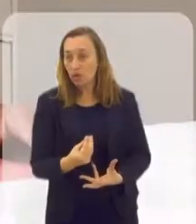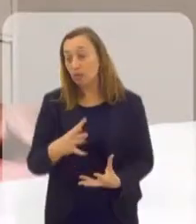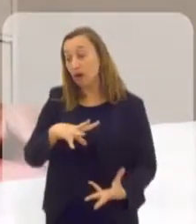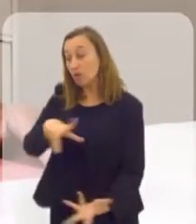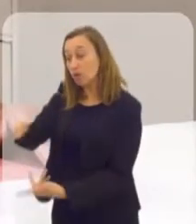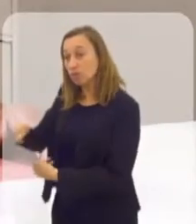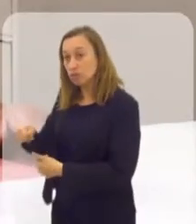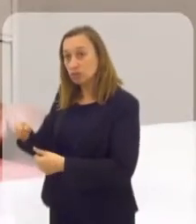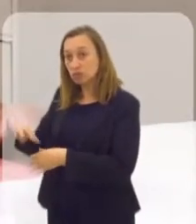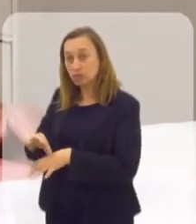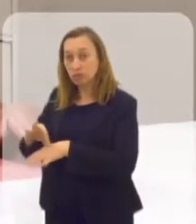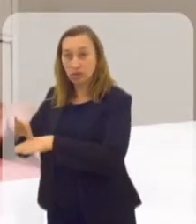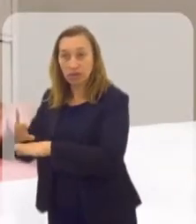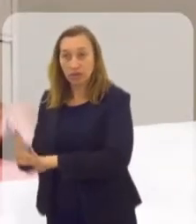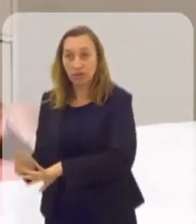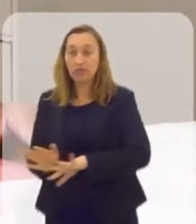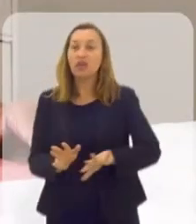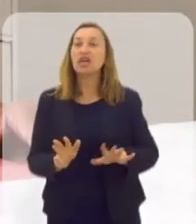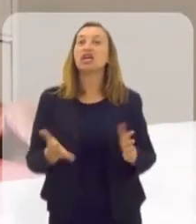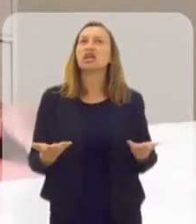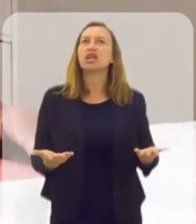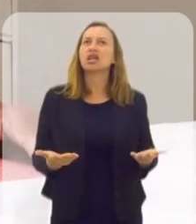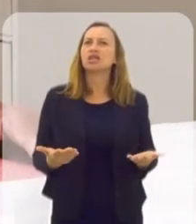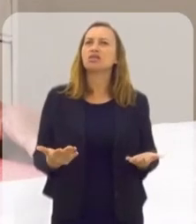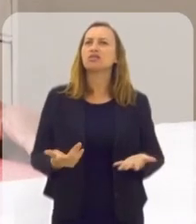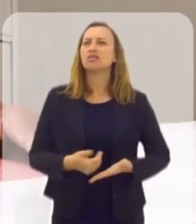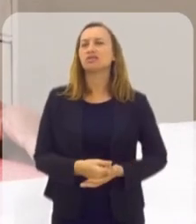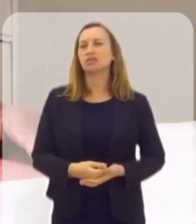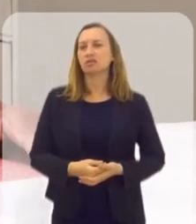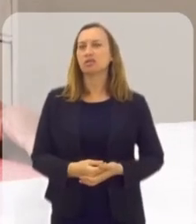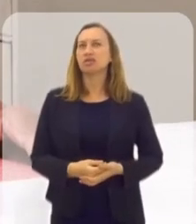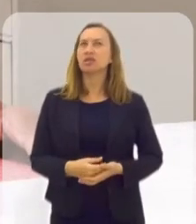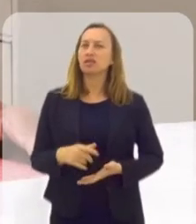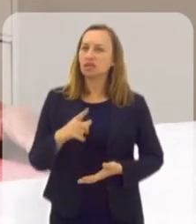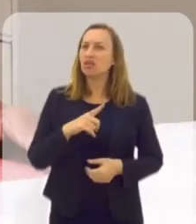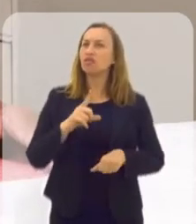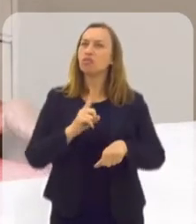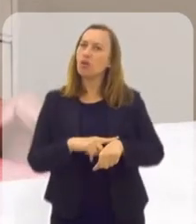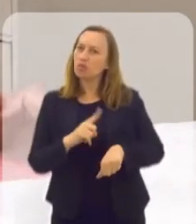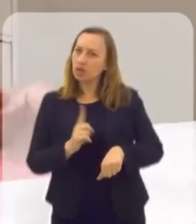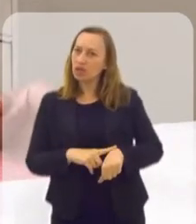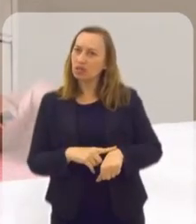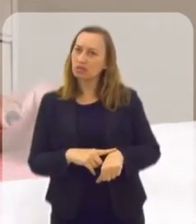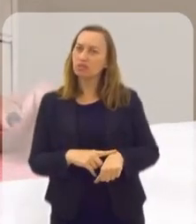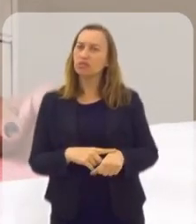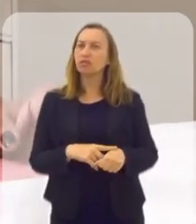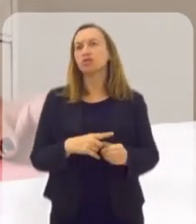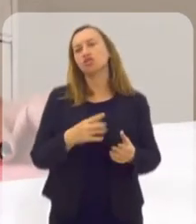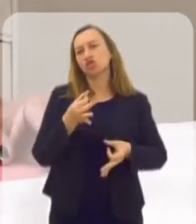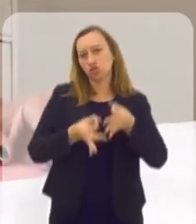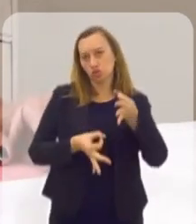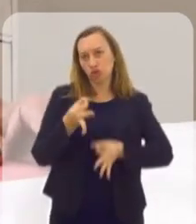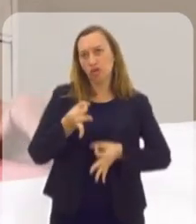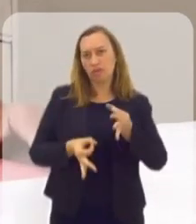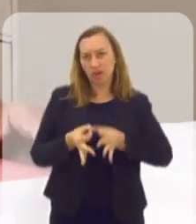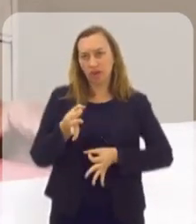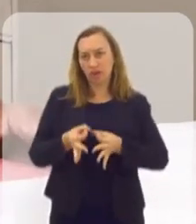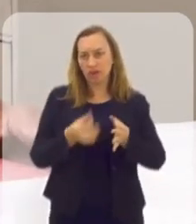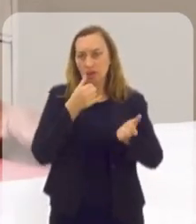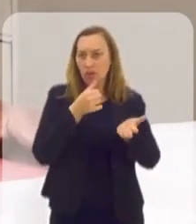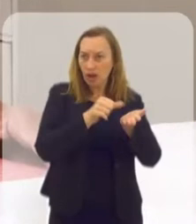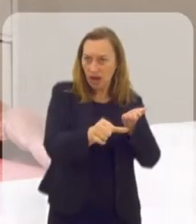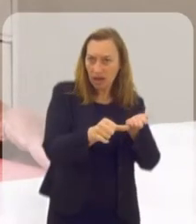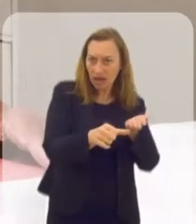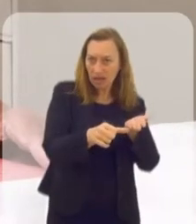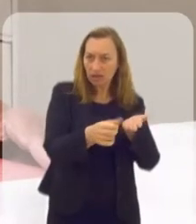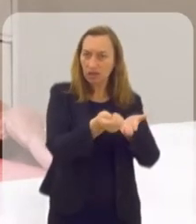material. Chegou inclusive a desfazer um julgamento Isso.